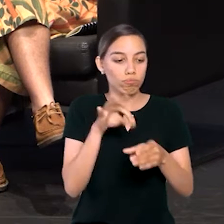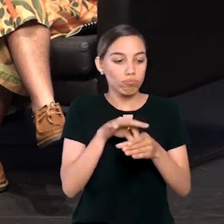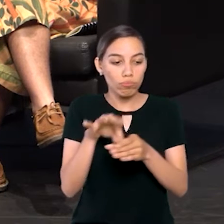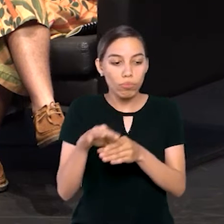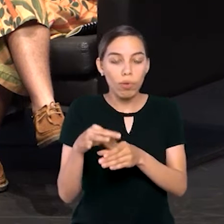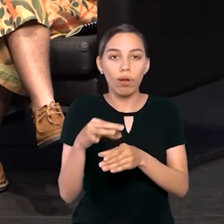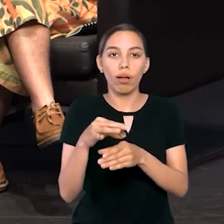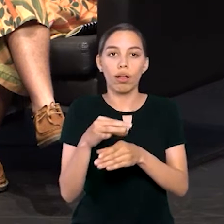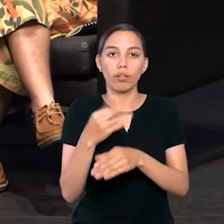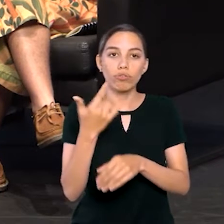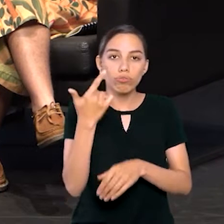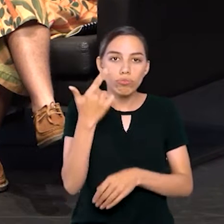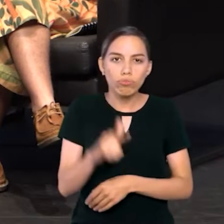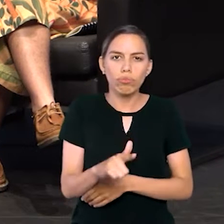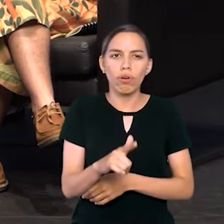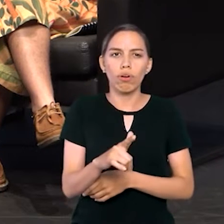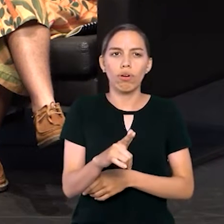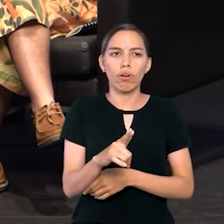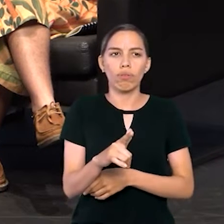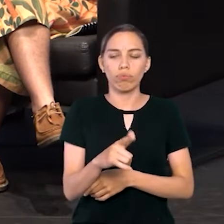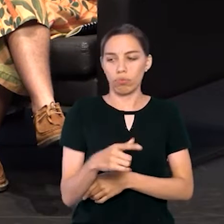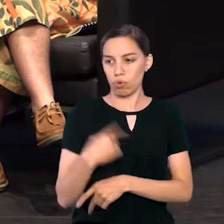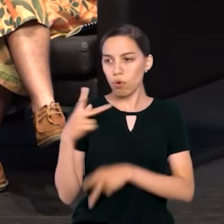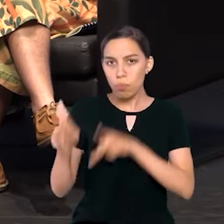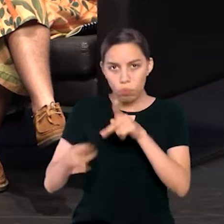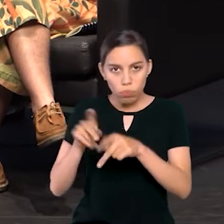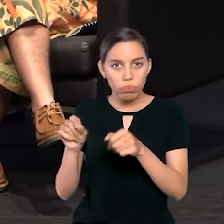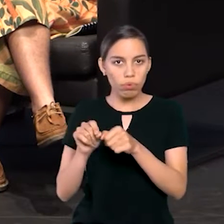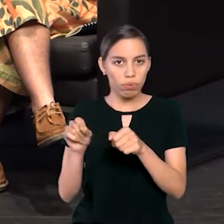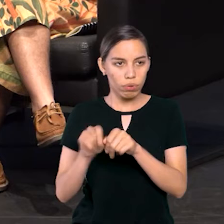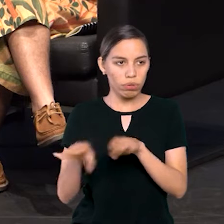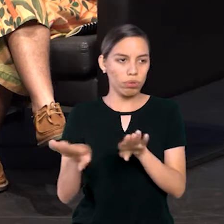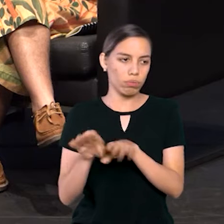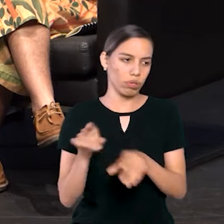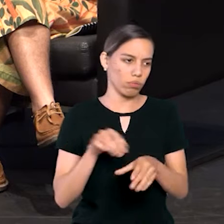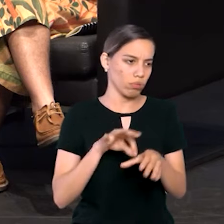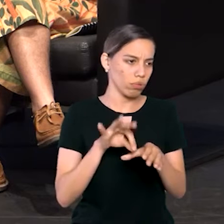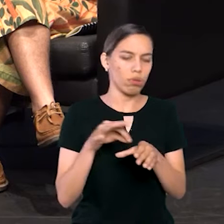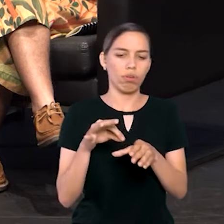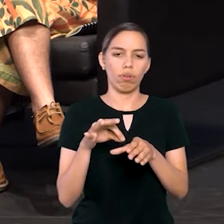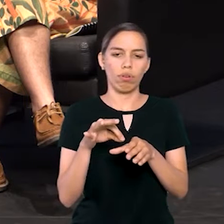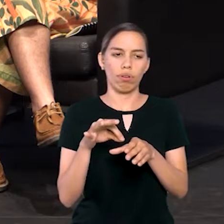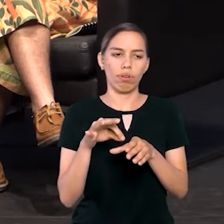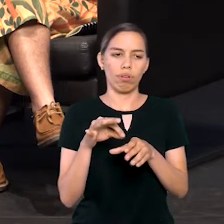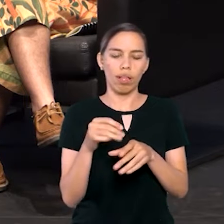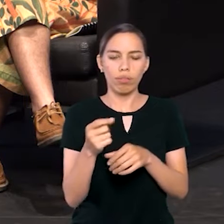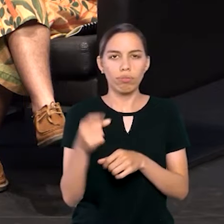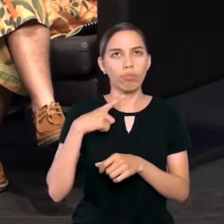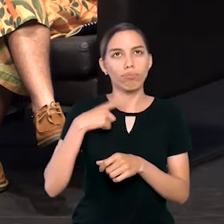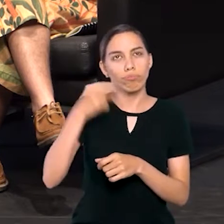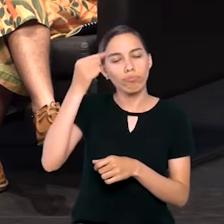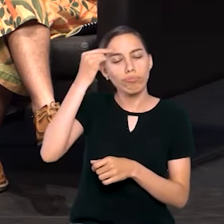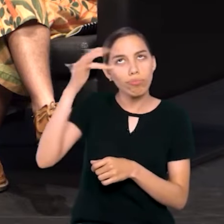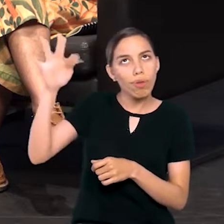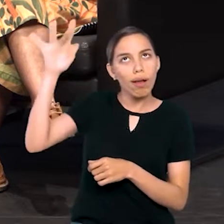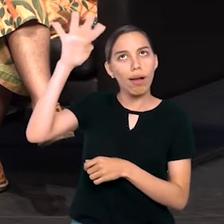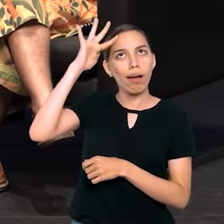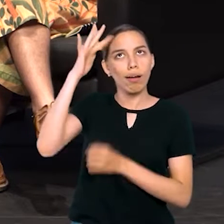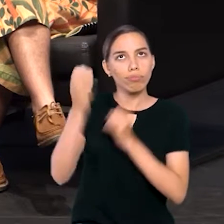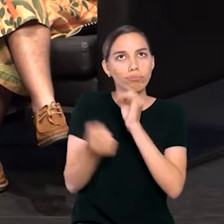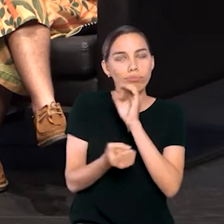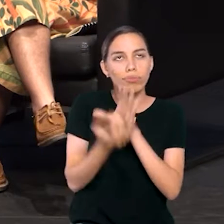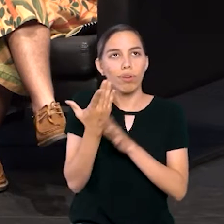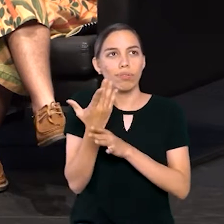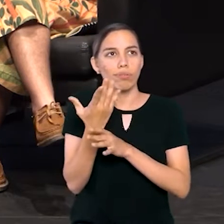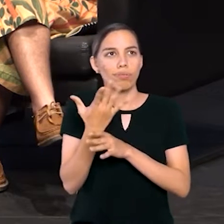né, que nossos povos fazem também é um reflorestamento dos nossos sonhos, da nossa imaginação, da criatividade, do modo